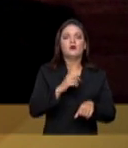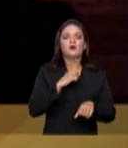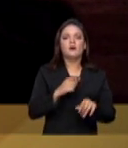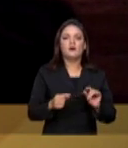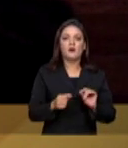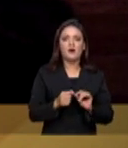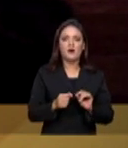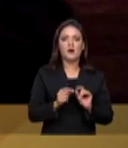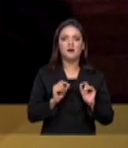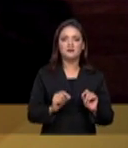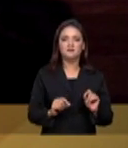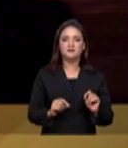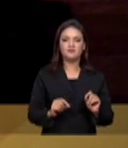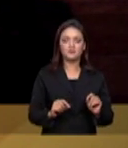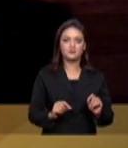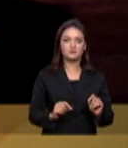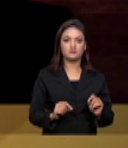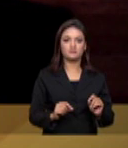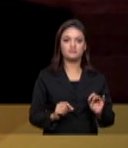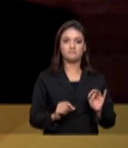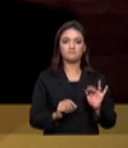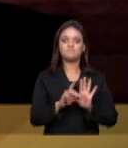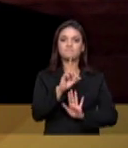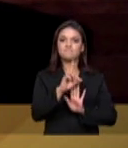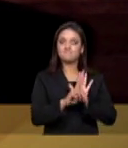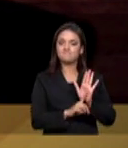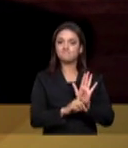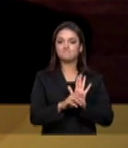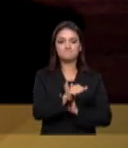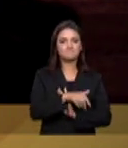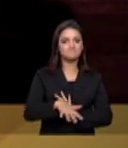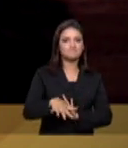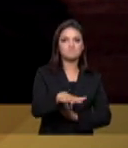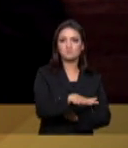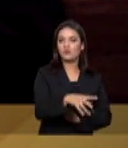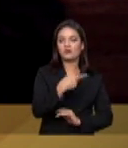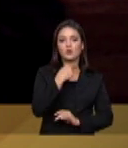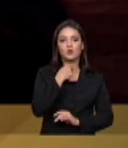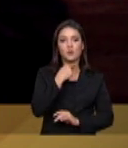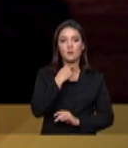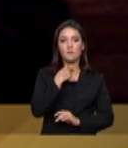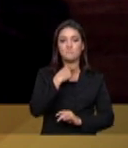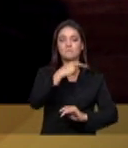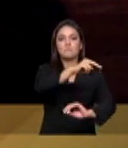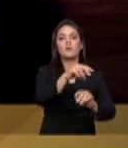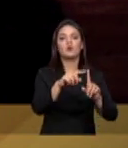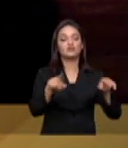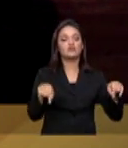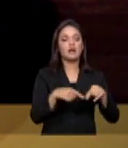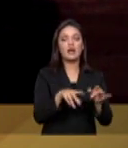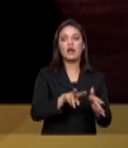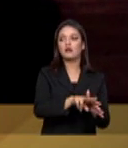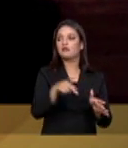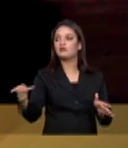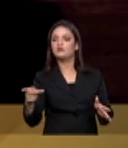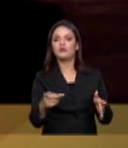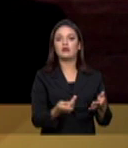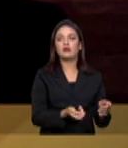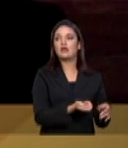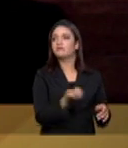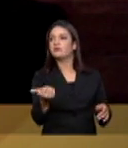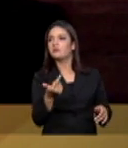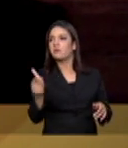operado a nulidade de pleno direito de qualquer ato de transmissão da Posse ou propriedade dessas áreas